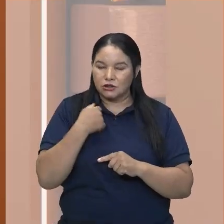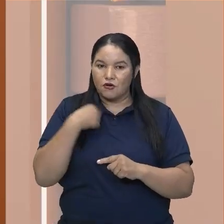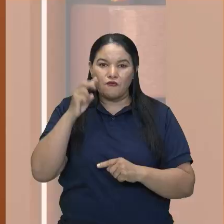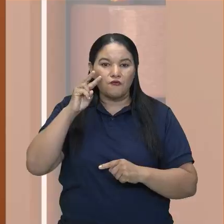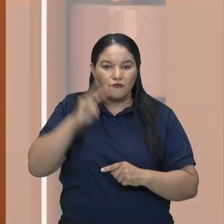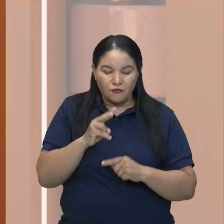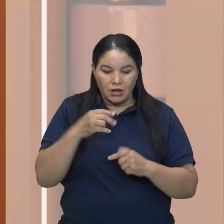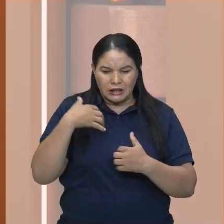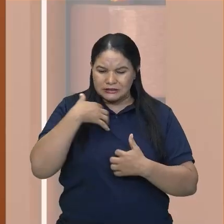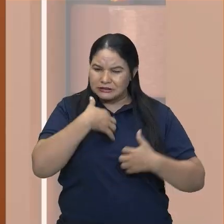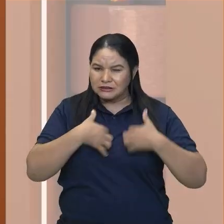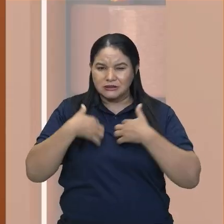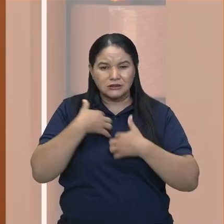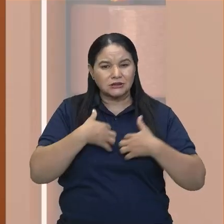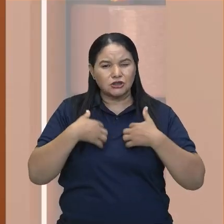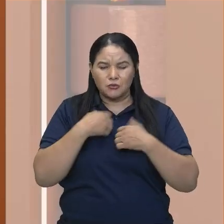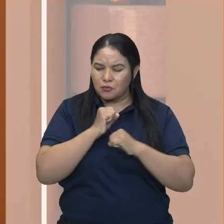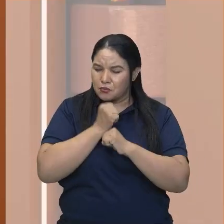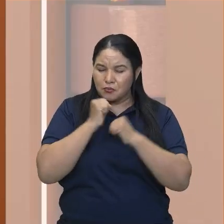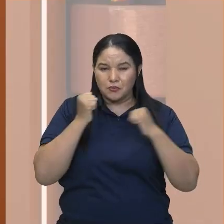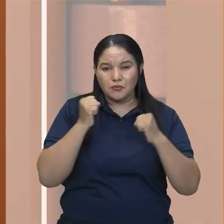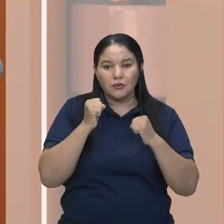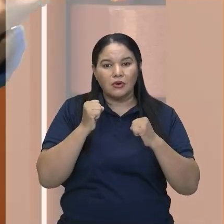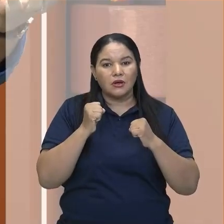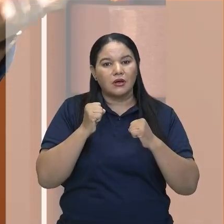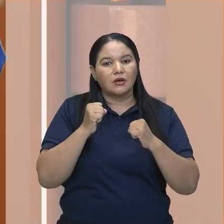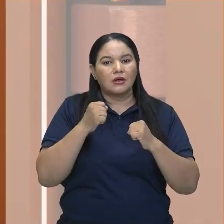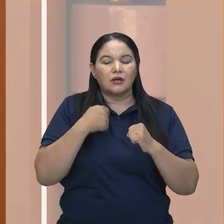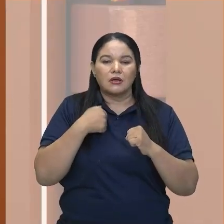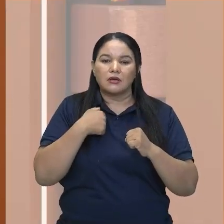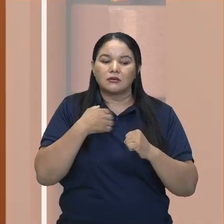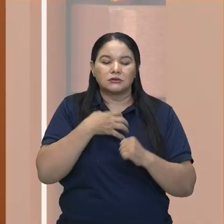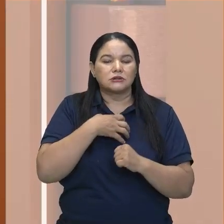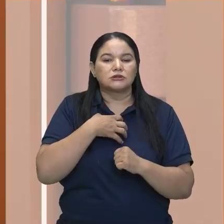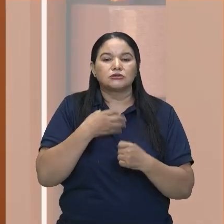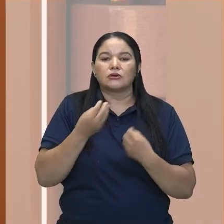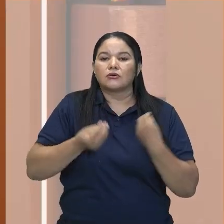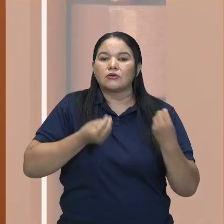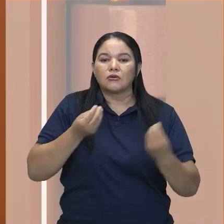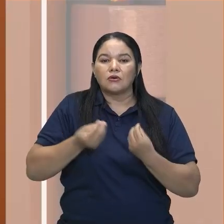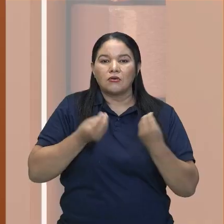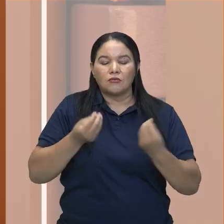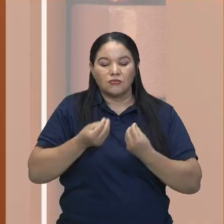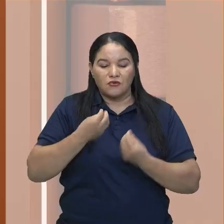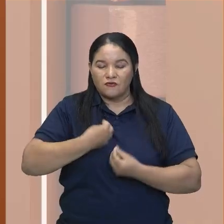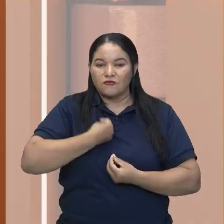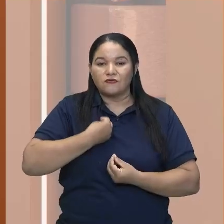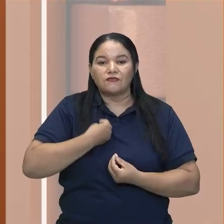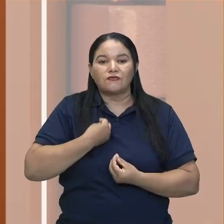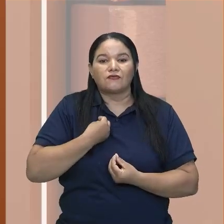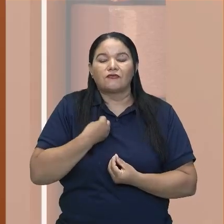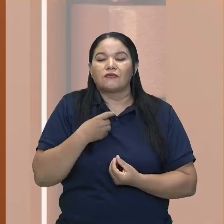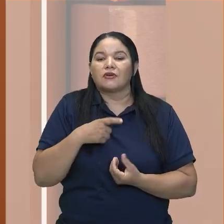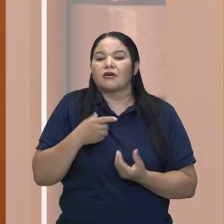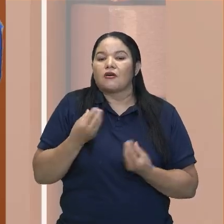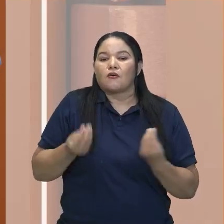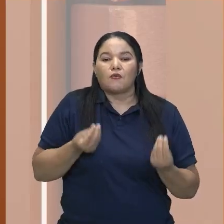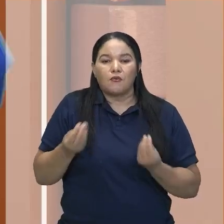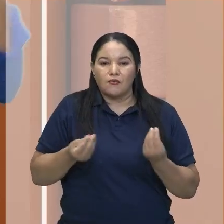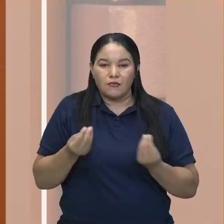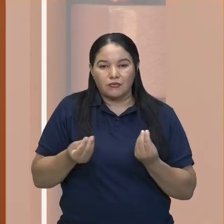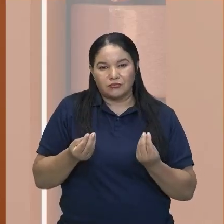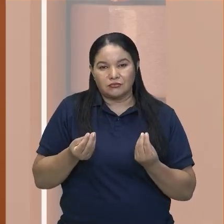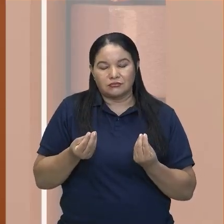não me indignar diante de tudo isso daí, então qual é o sentido do meu existir? É aí que Nietzsche fala, nós